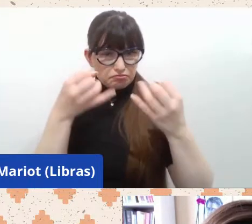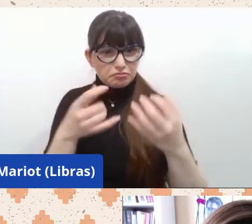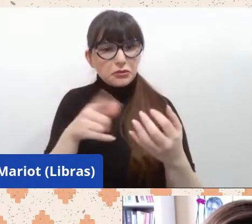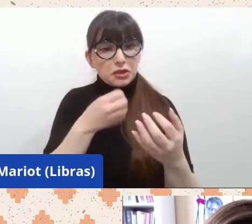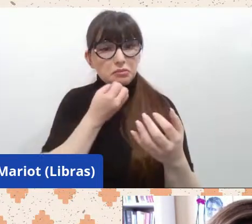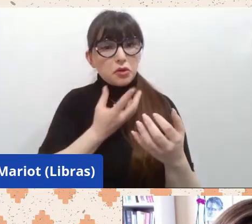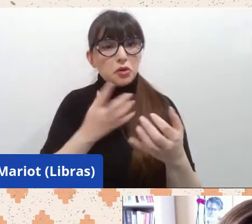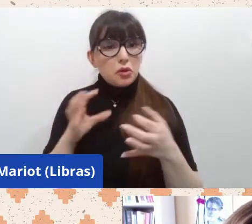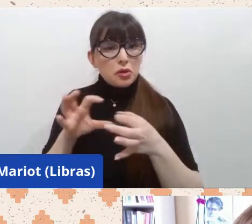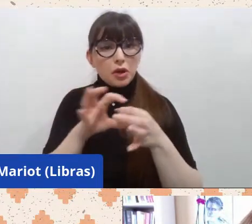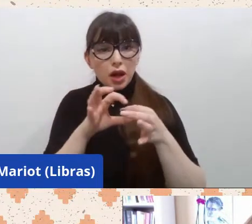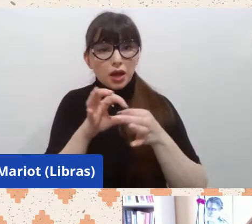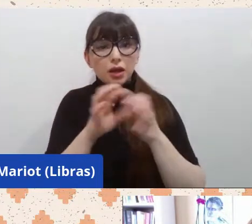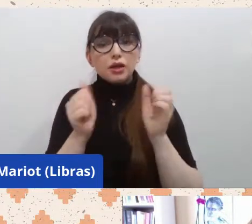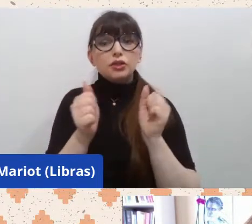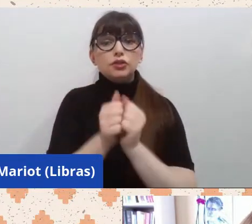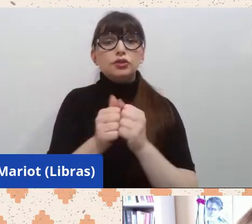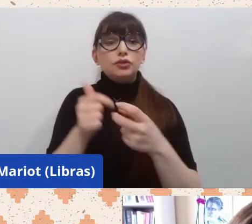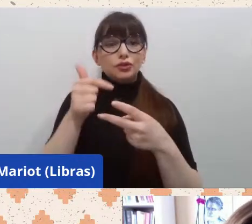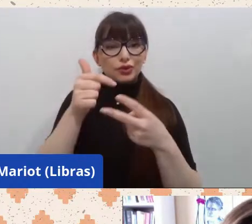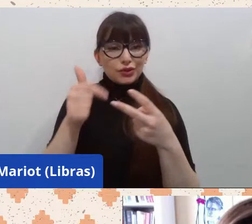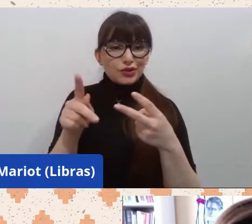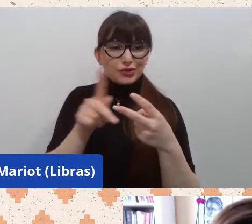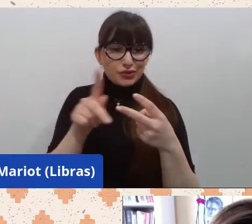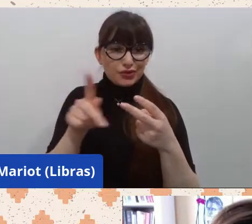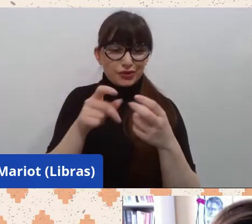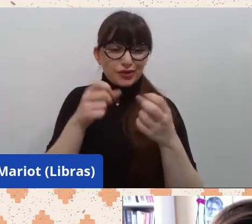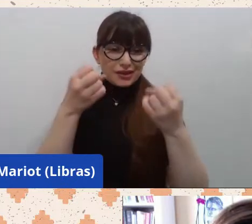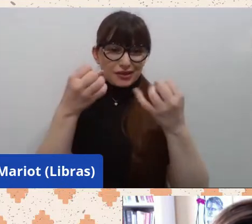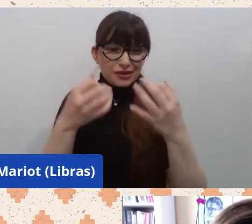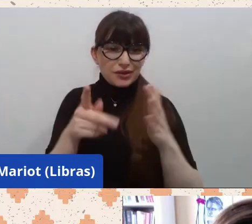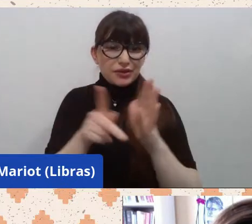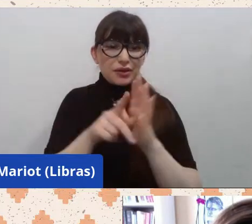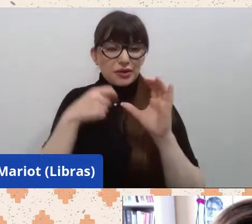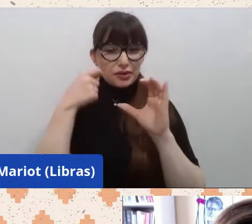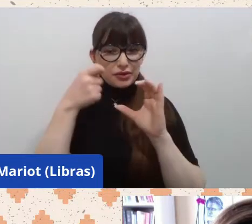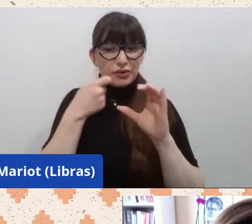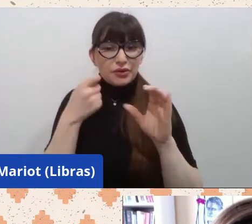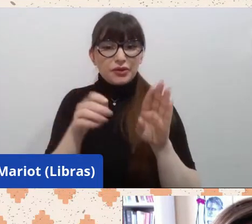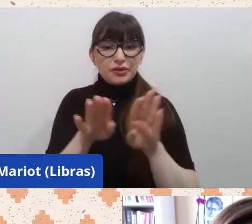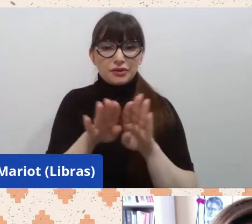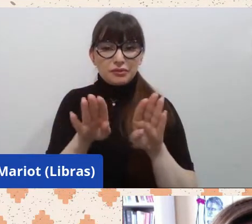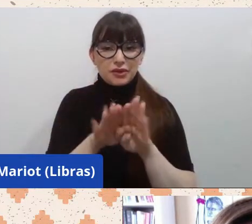que as colegas falaram também, professora Felice e professora